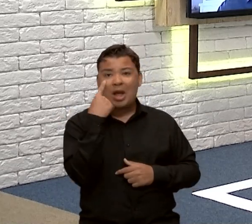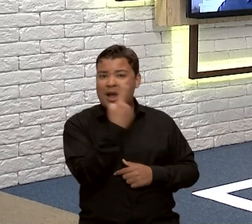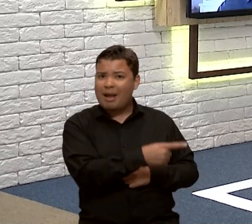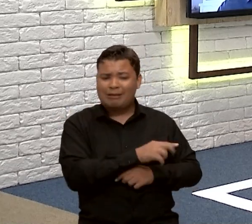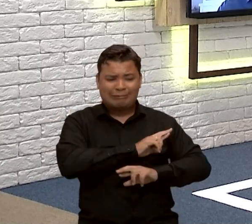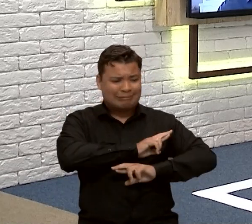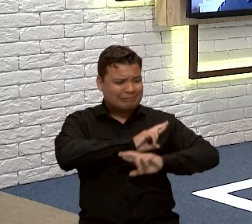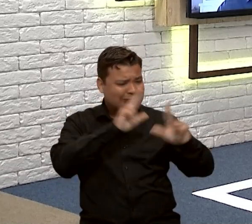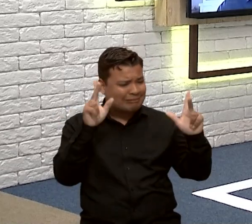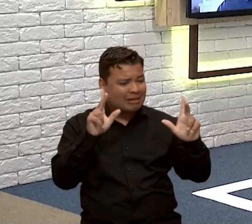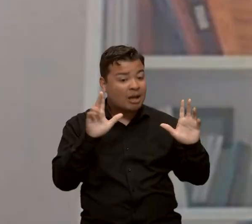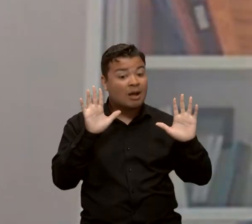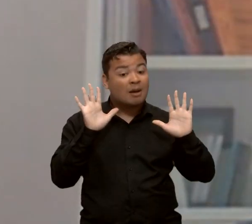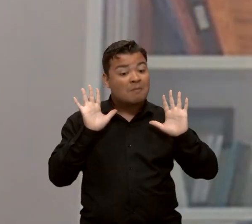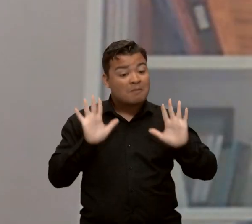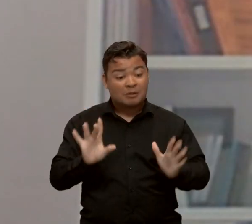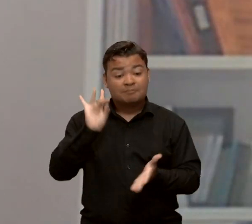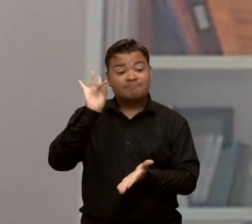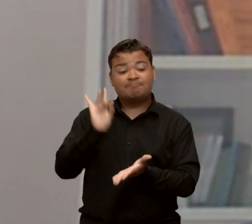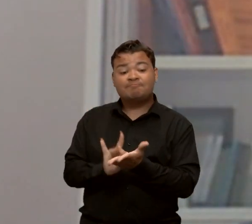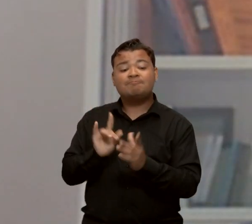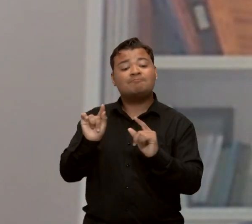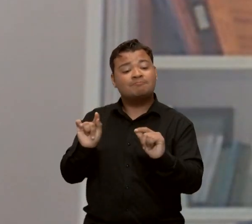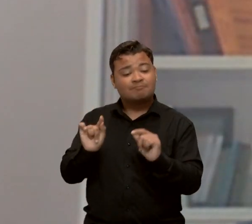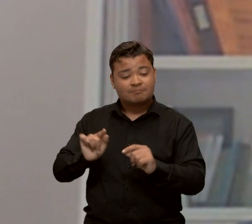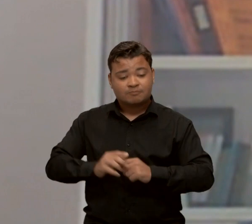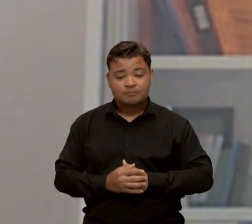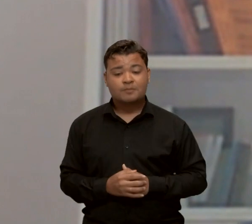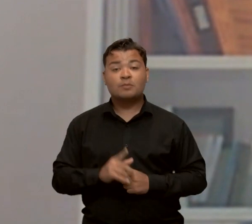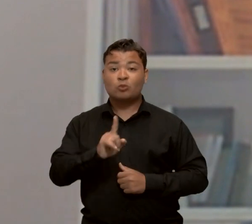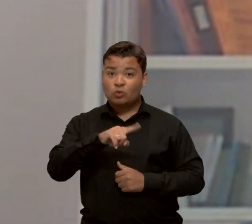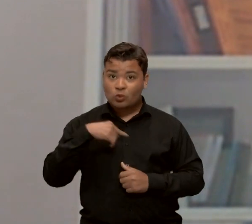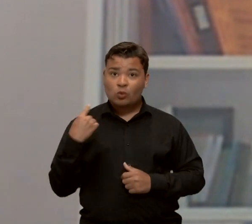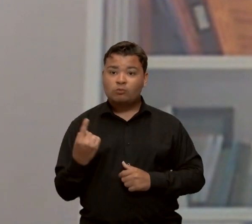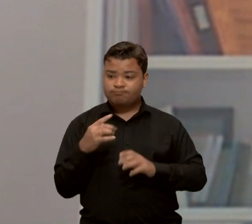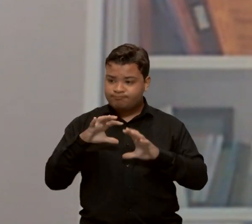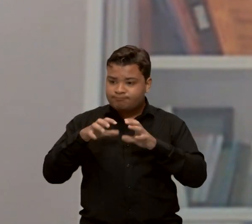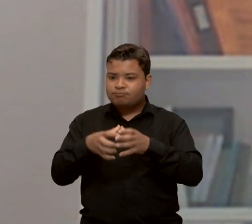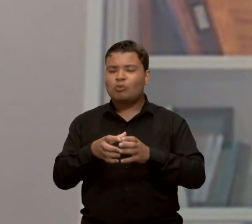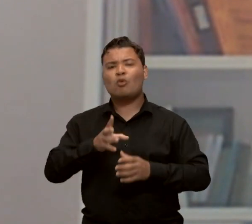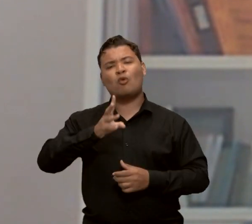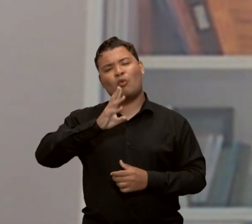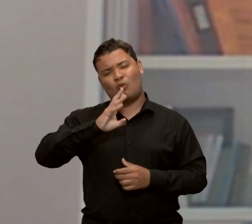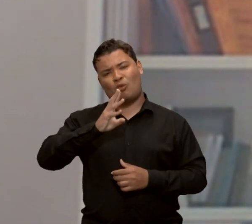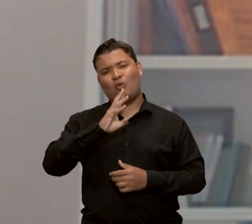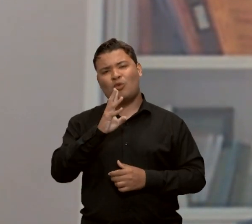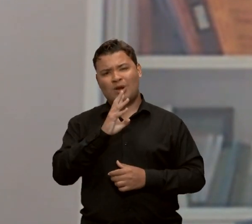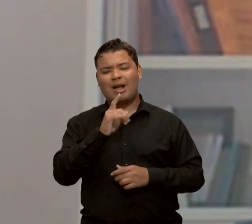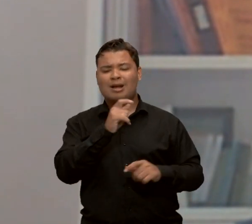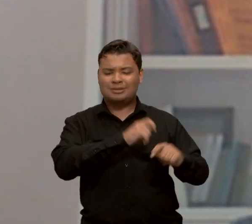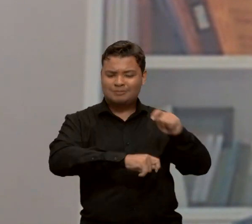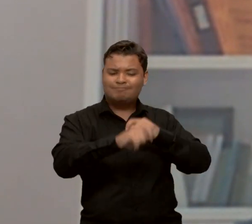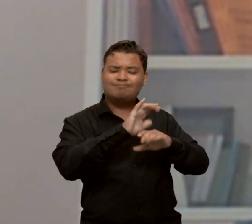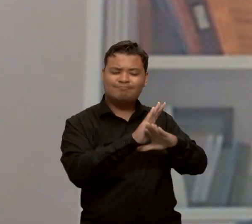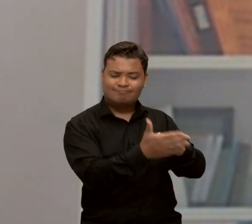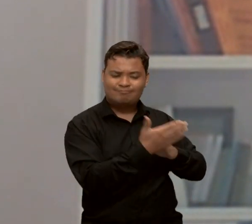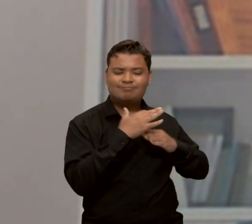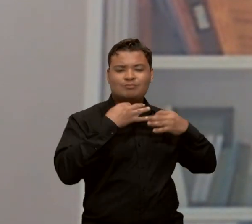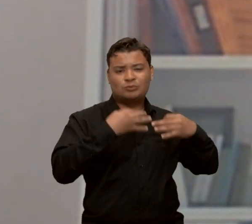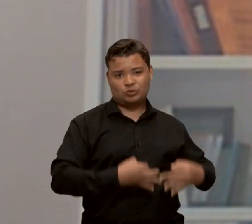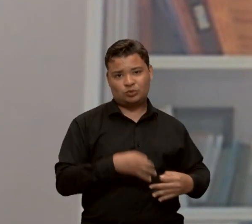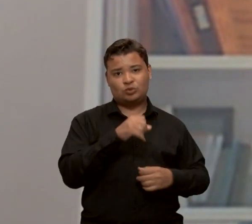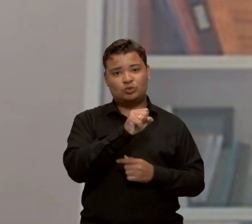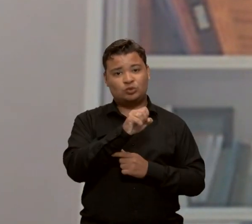mas a verdade é que todos nós conhecemos a economia solidária, embora